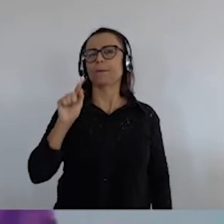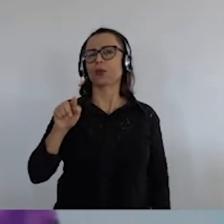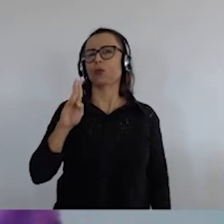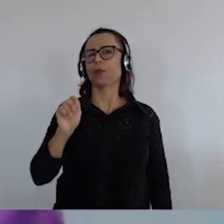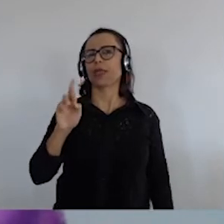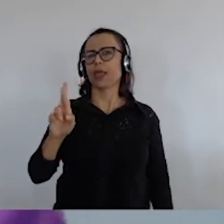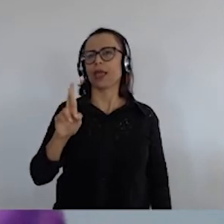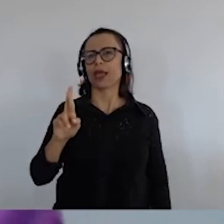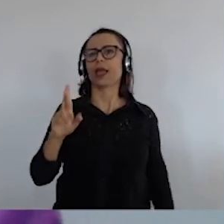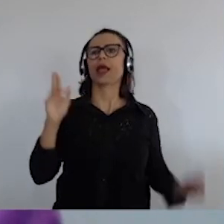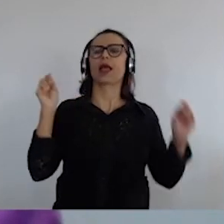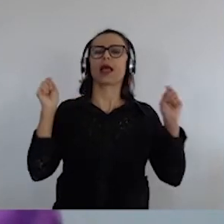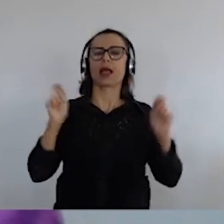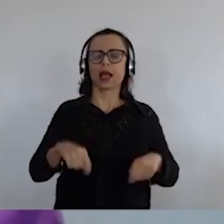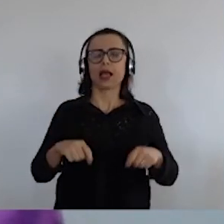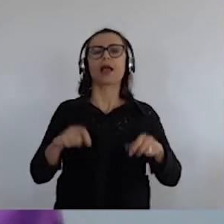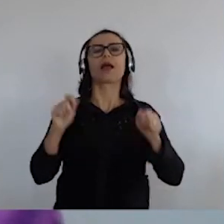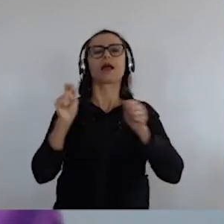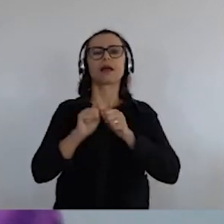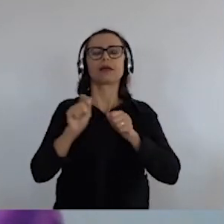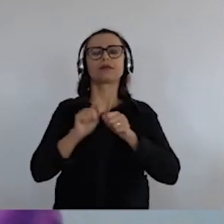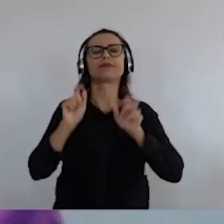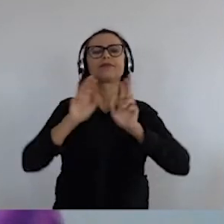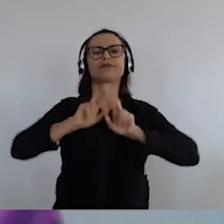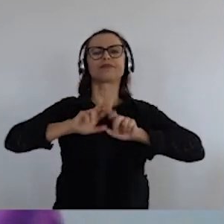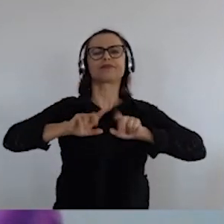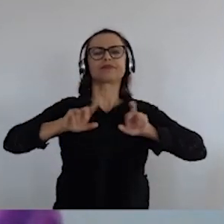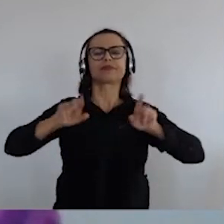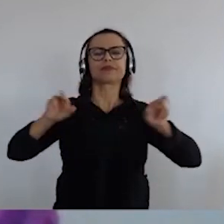www.prerrogativas.org.br, que consta com